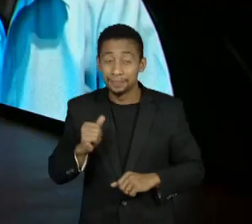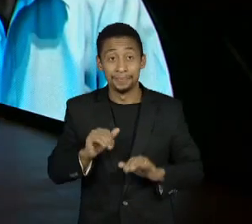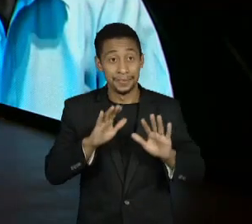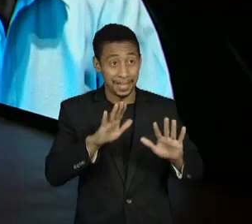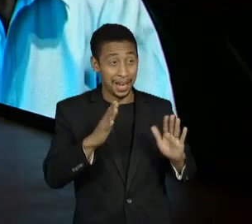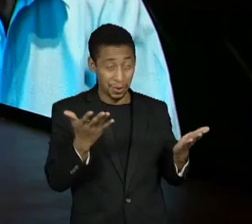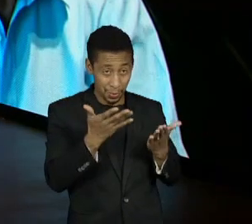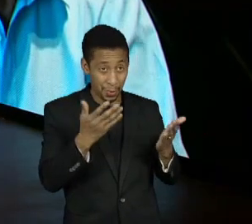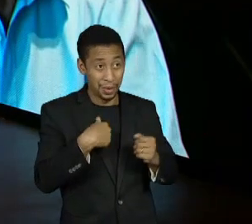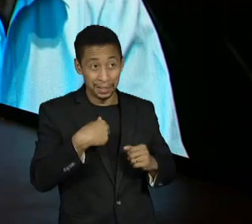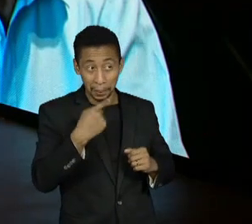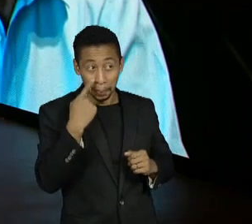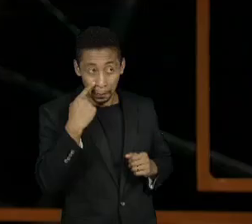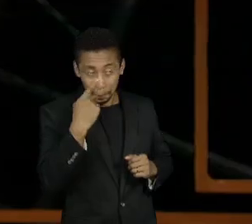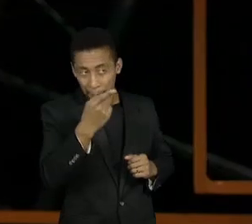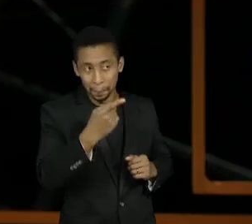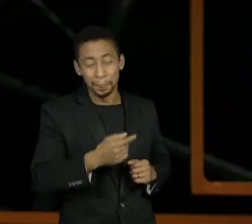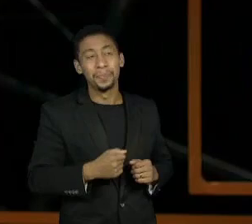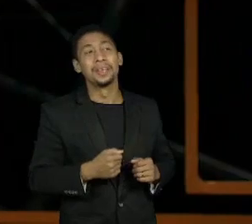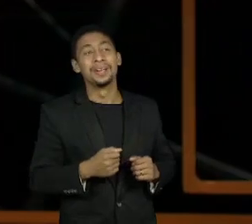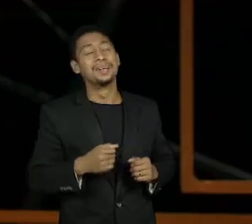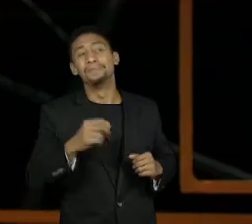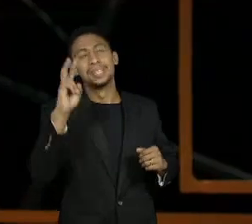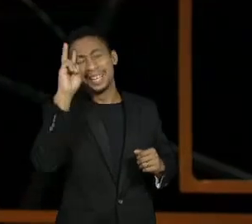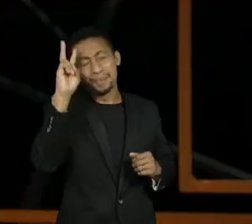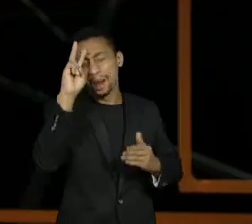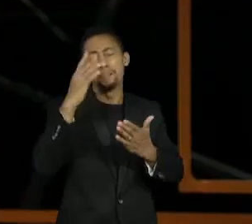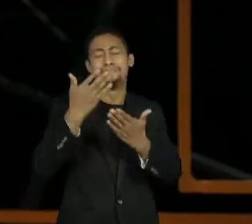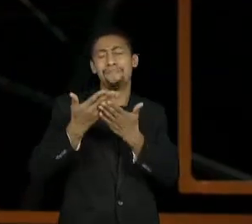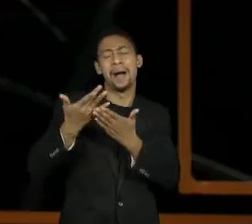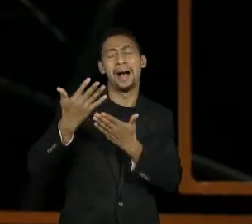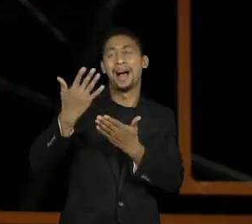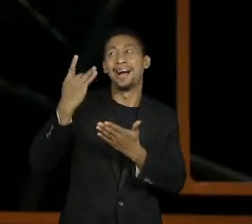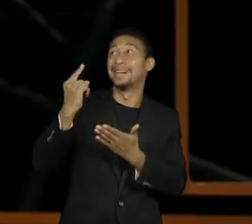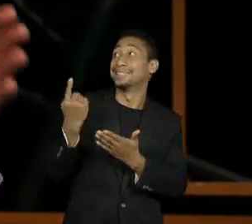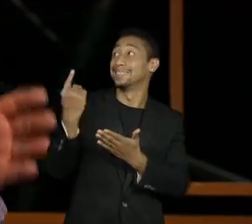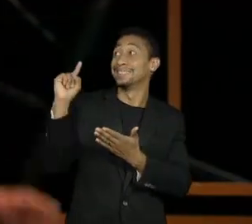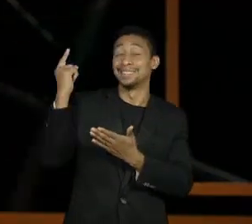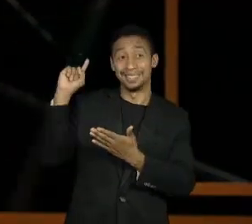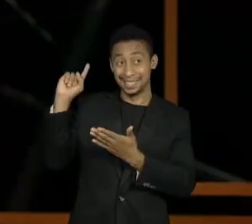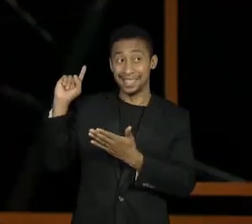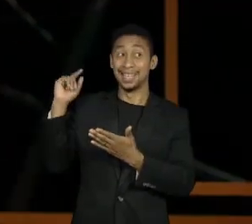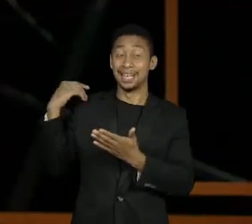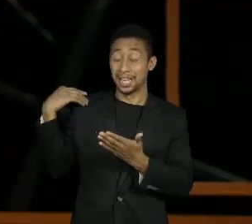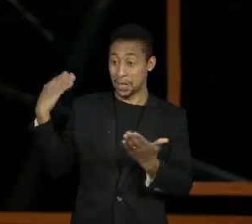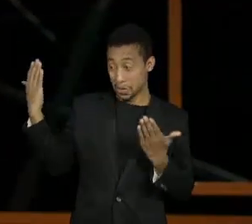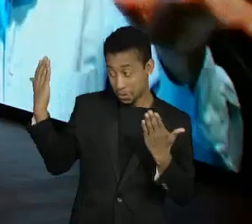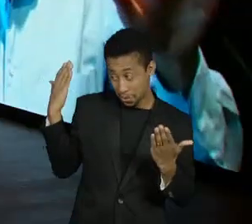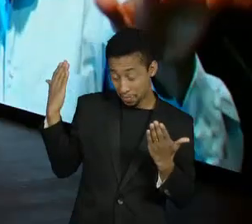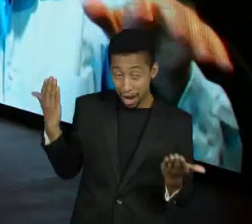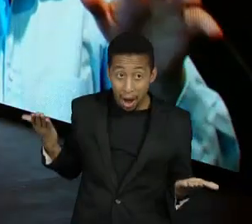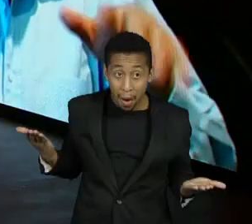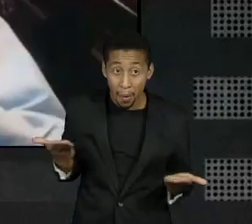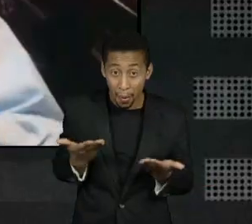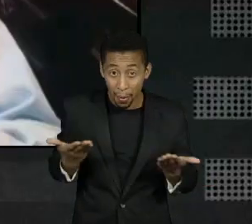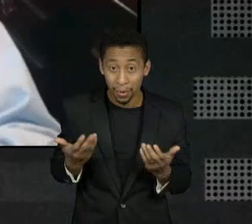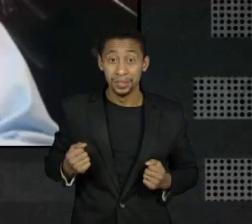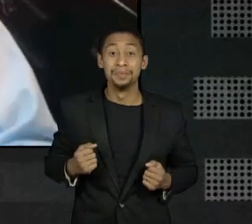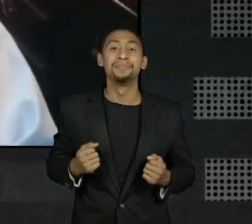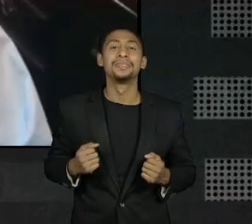pegar pela mão agora, te levar para dar um salto no tempo, falar dos dias de hoje. Hoje a sua empresa